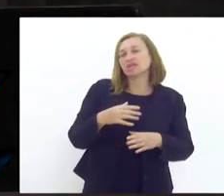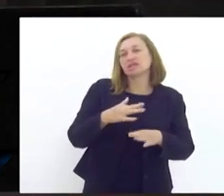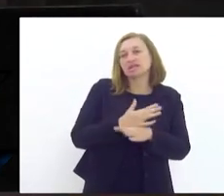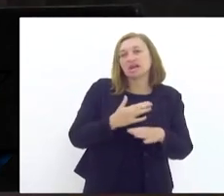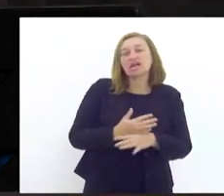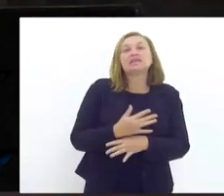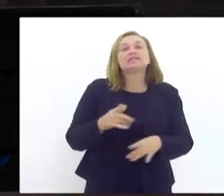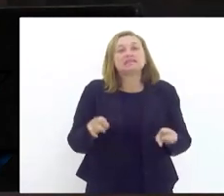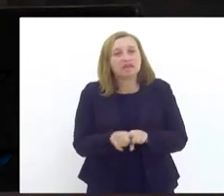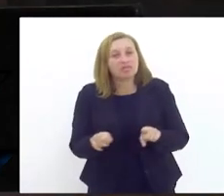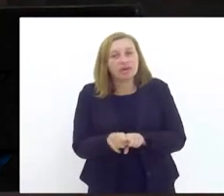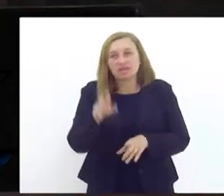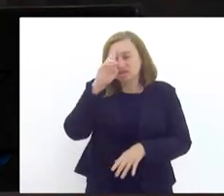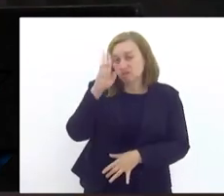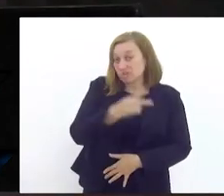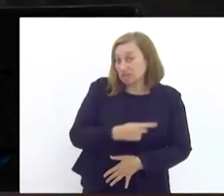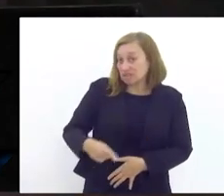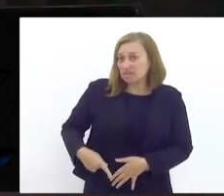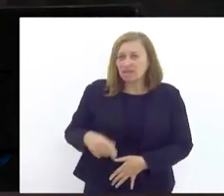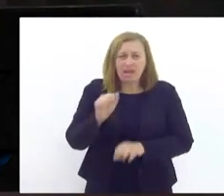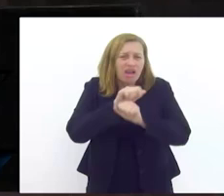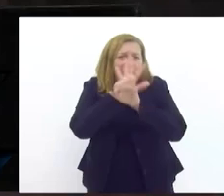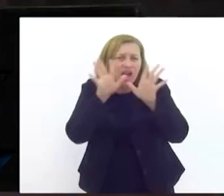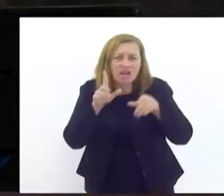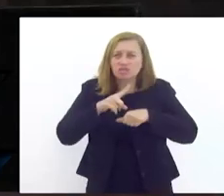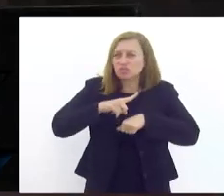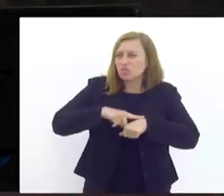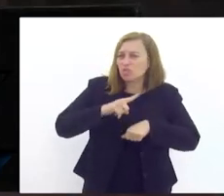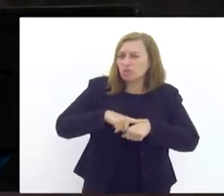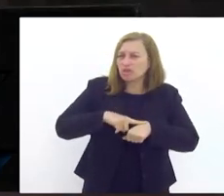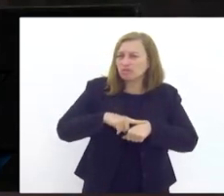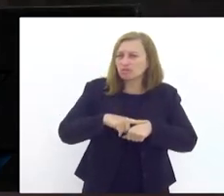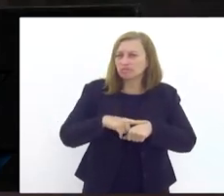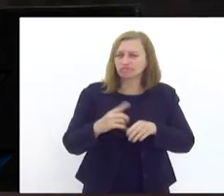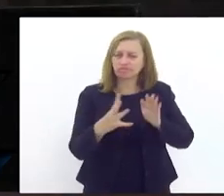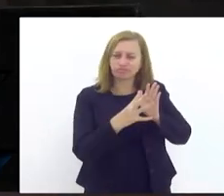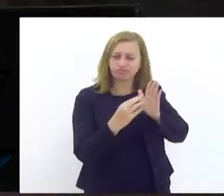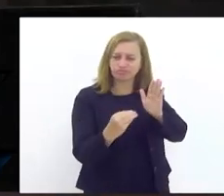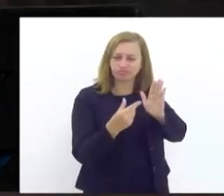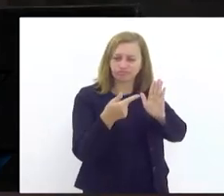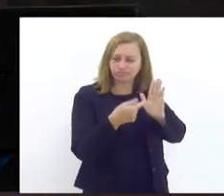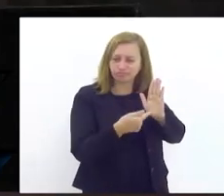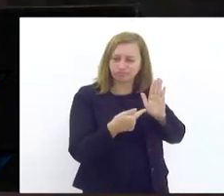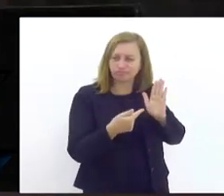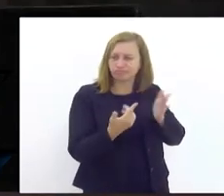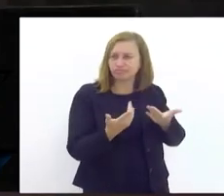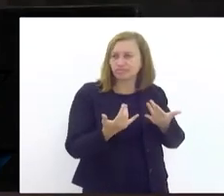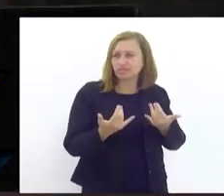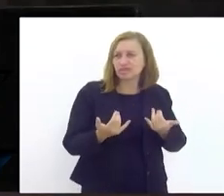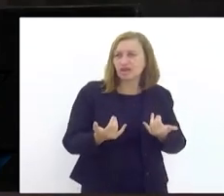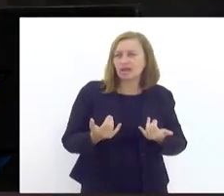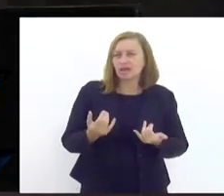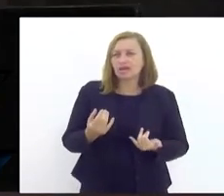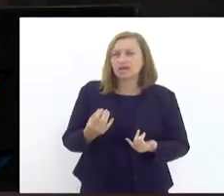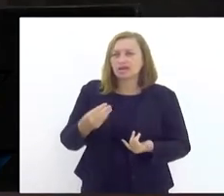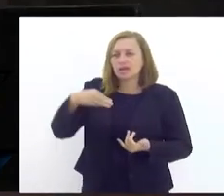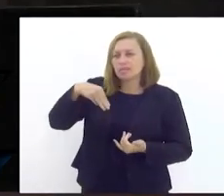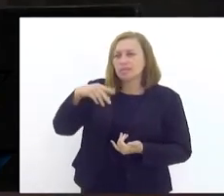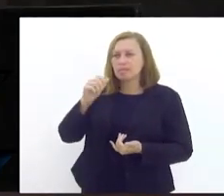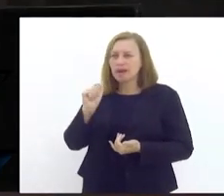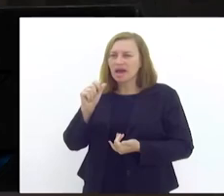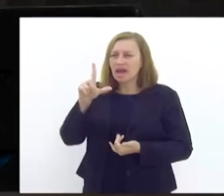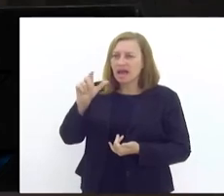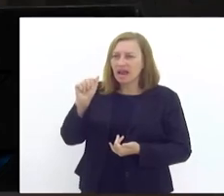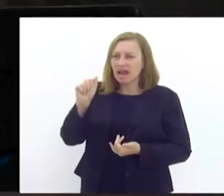é muito claro que a partir do momento que essa figura da malandragem se Alia